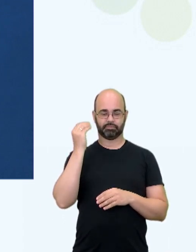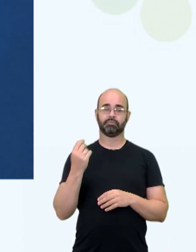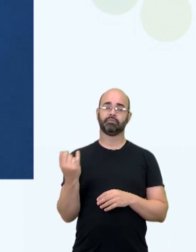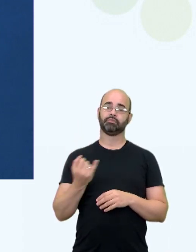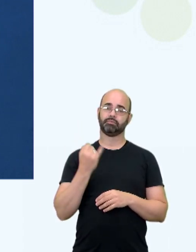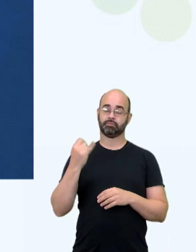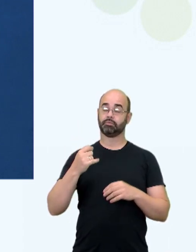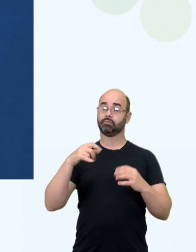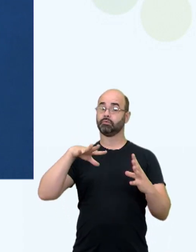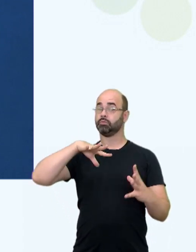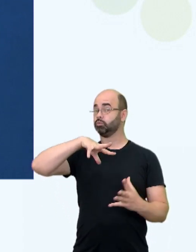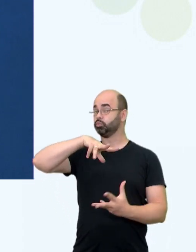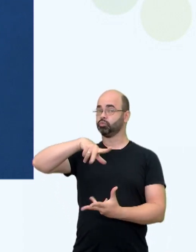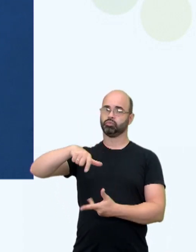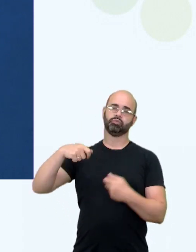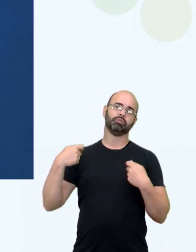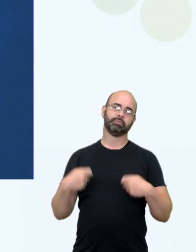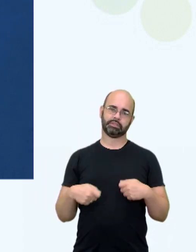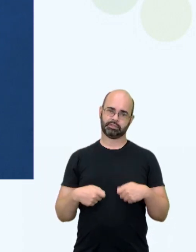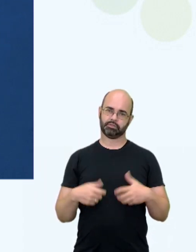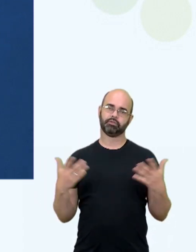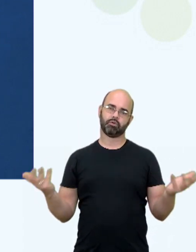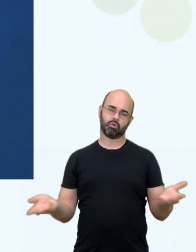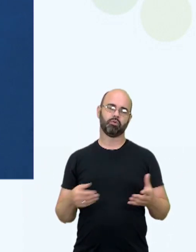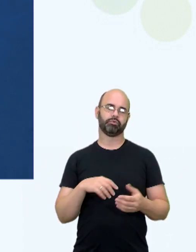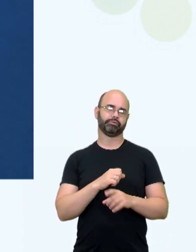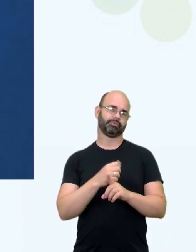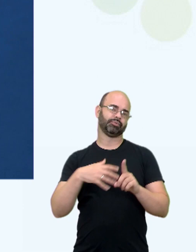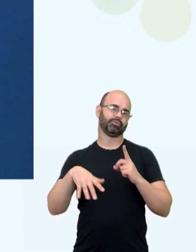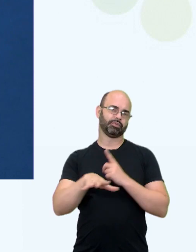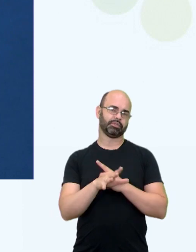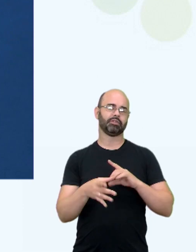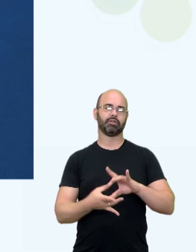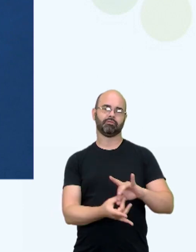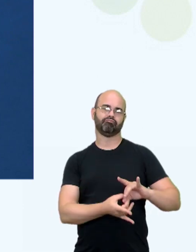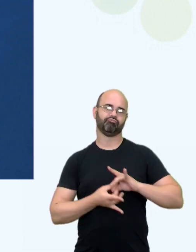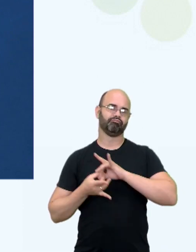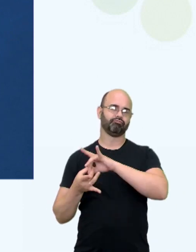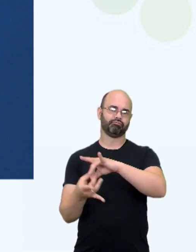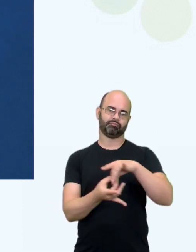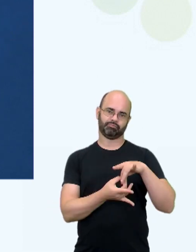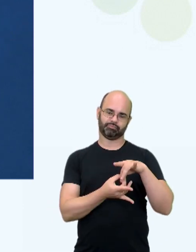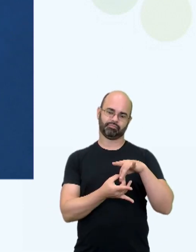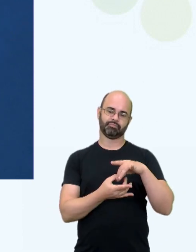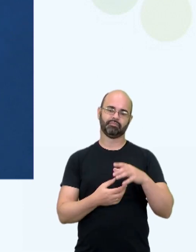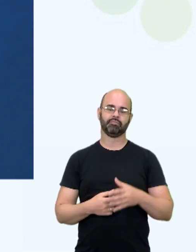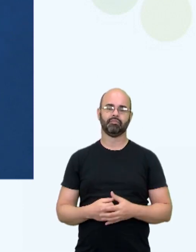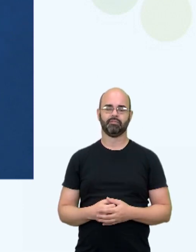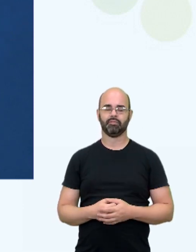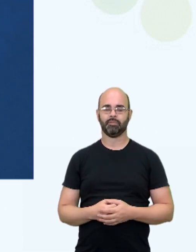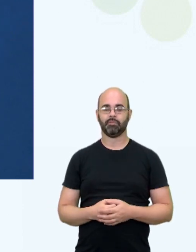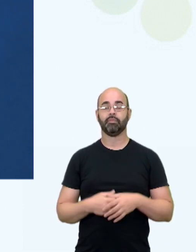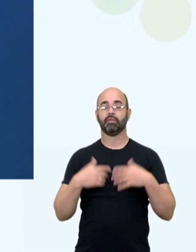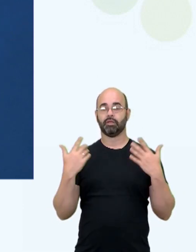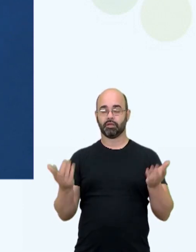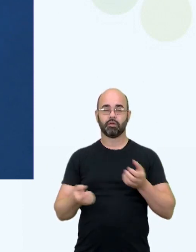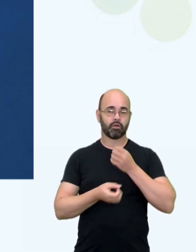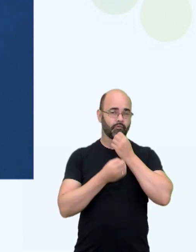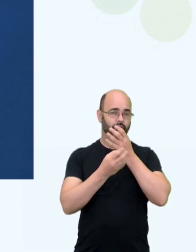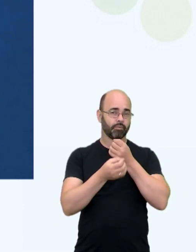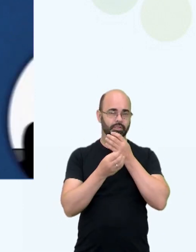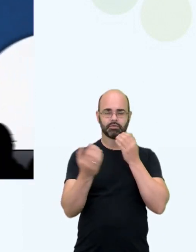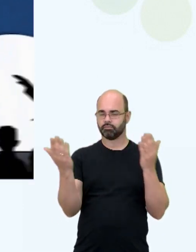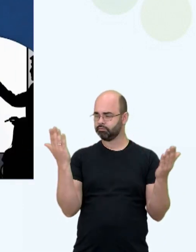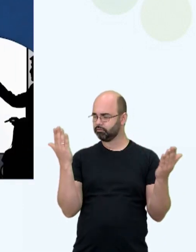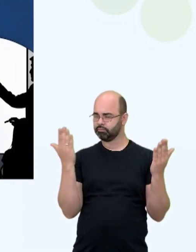âmbito mundial, haja vista a sociedade globalizada em que vivemos. Assim, poderemos comparar dados com maior consistência,